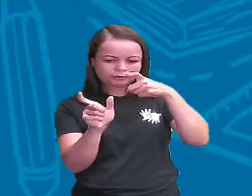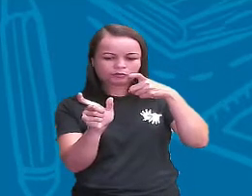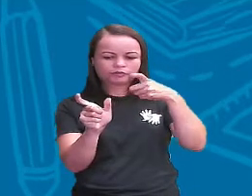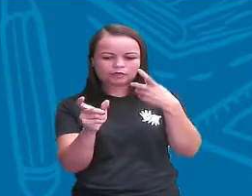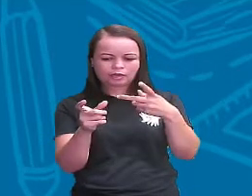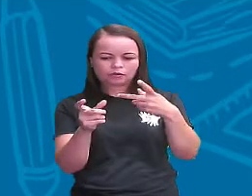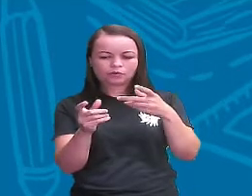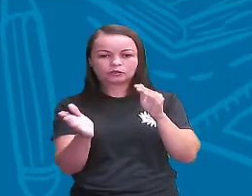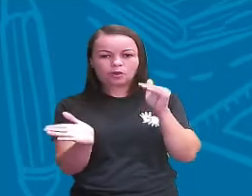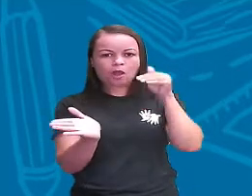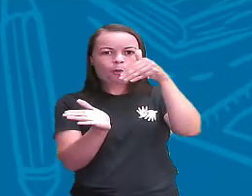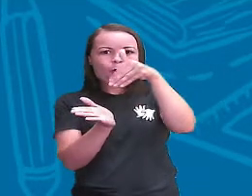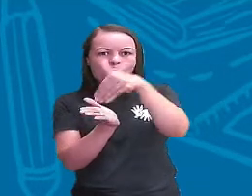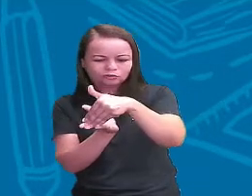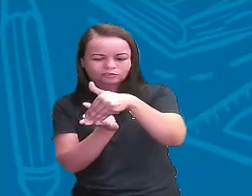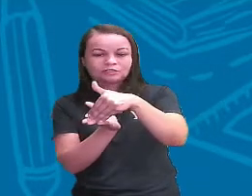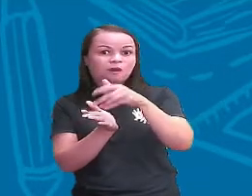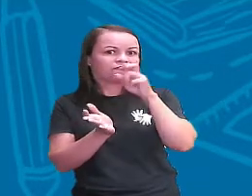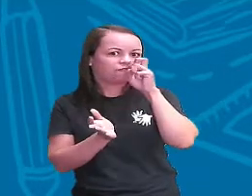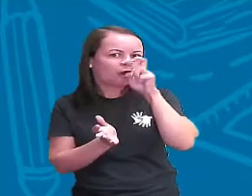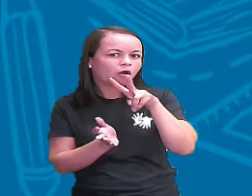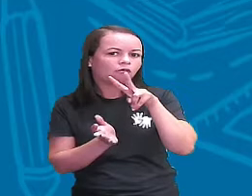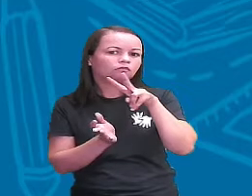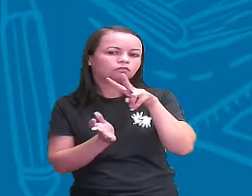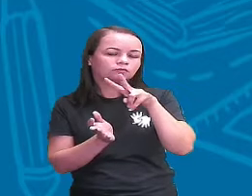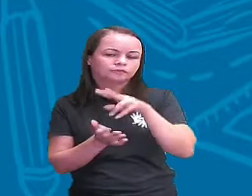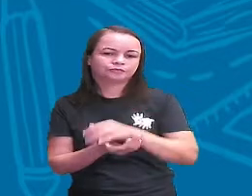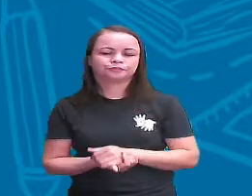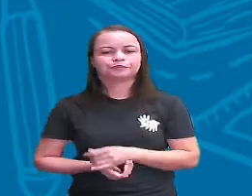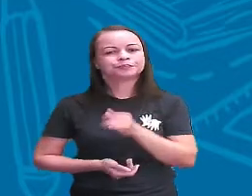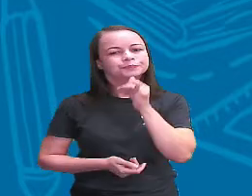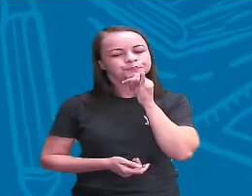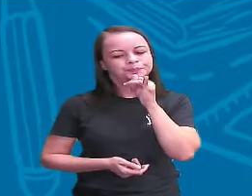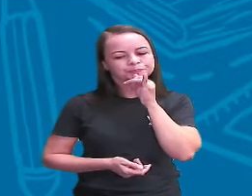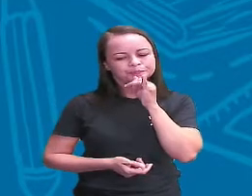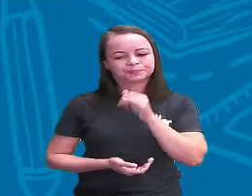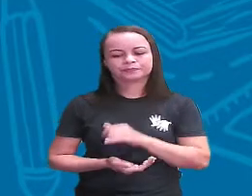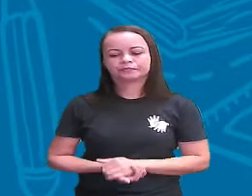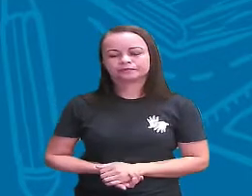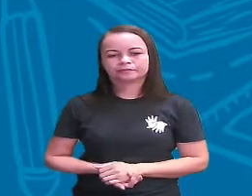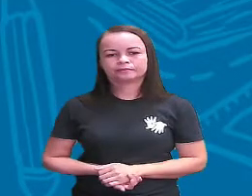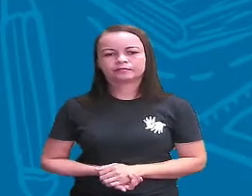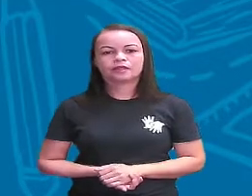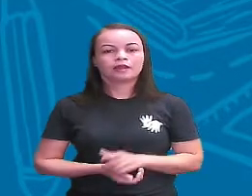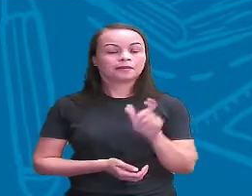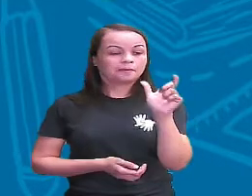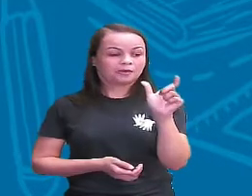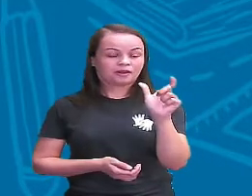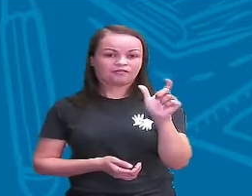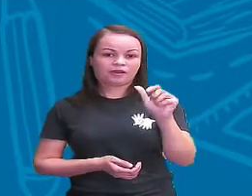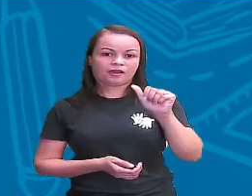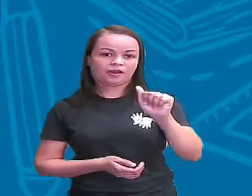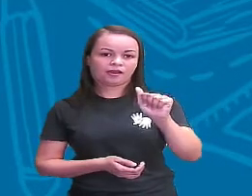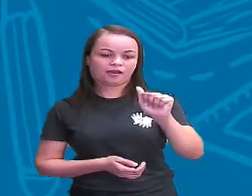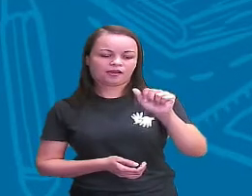da palavra é a mais forte. Por exemplo, na palavra